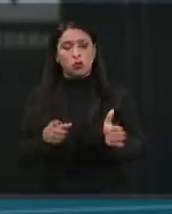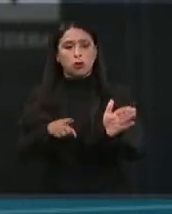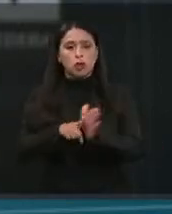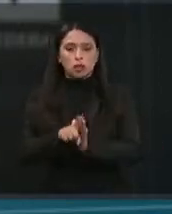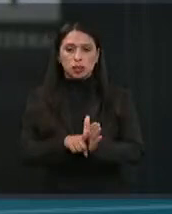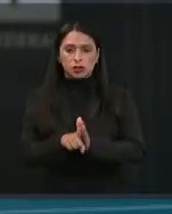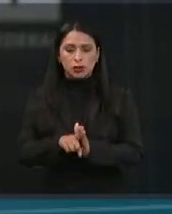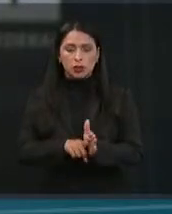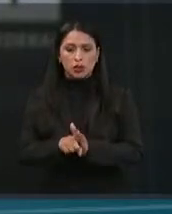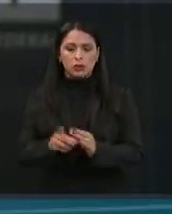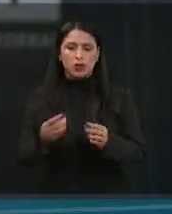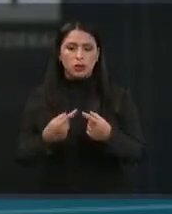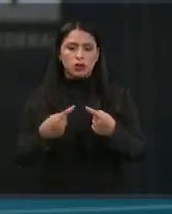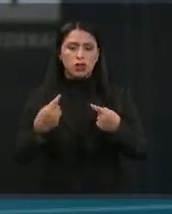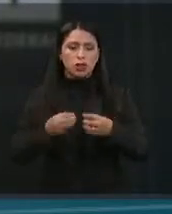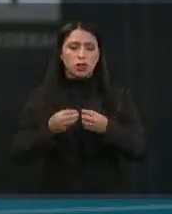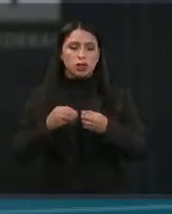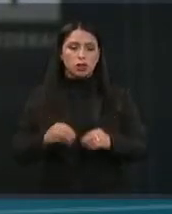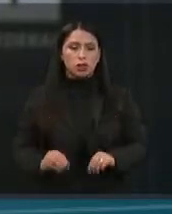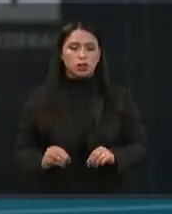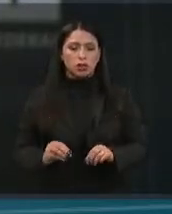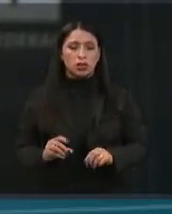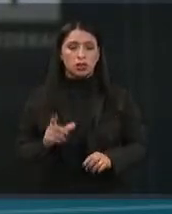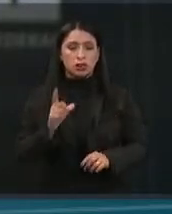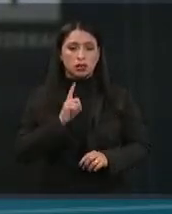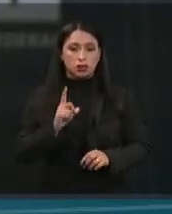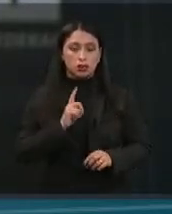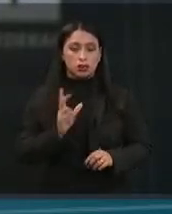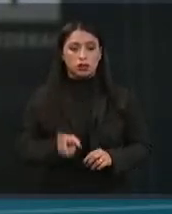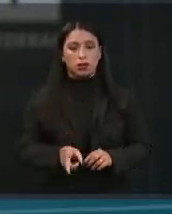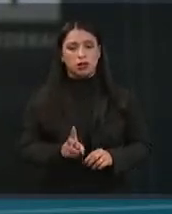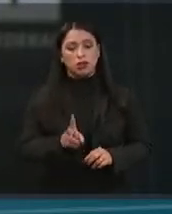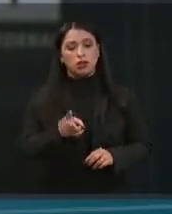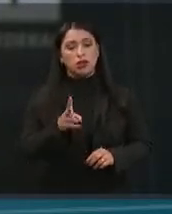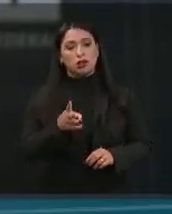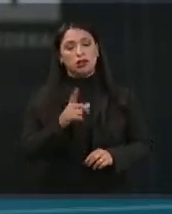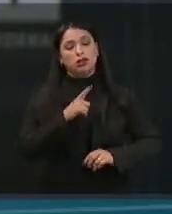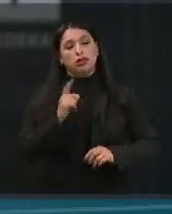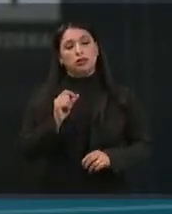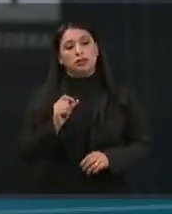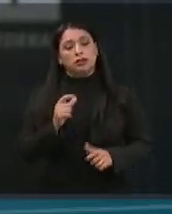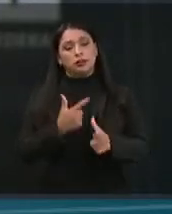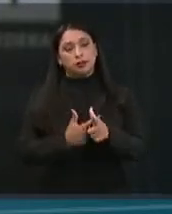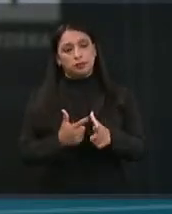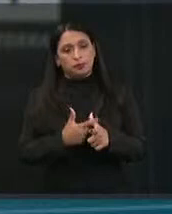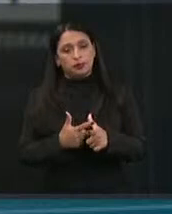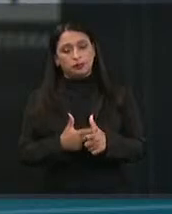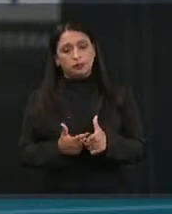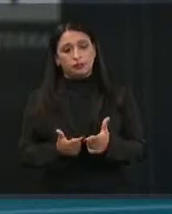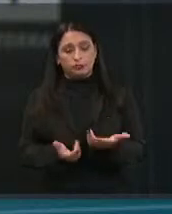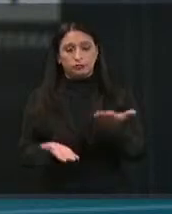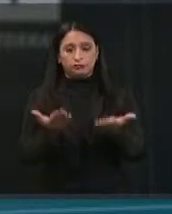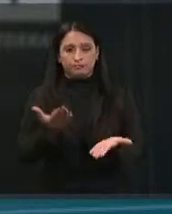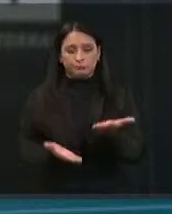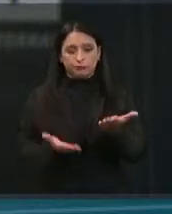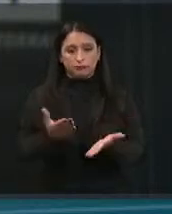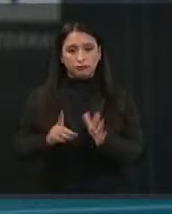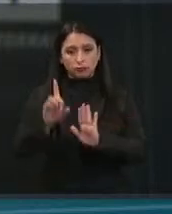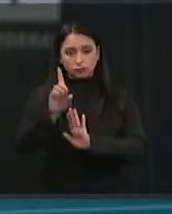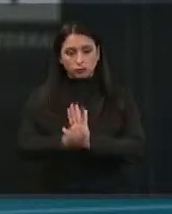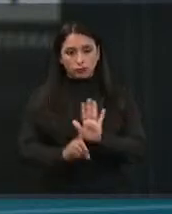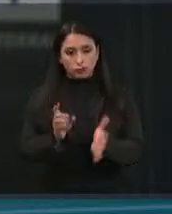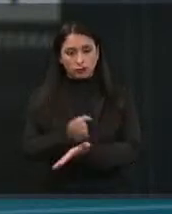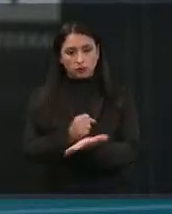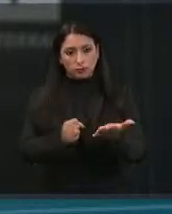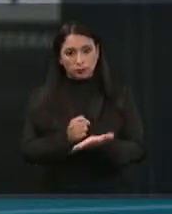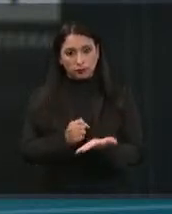danos e violações, se preocupando com a busca contínua de soluções para enfrentar esse problema, equilibrando direitos fundamentais. Reconhecido o problema,